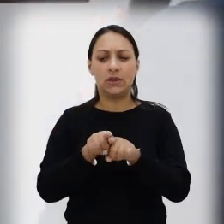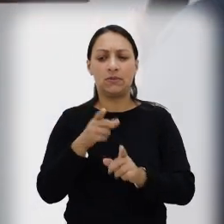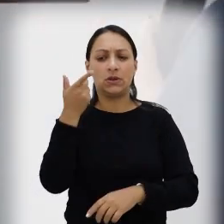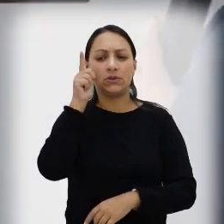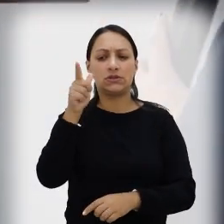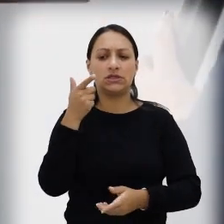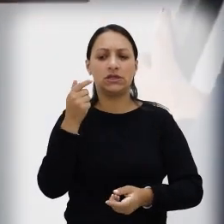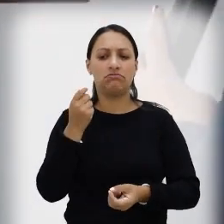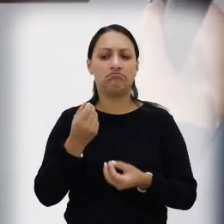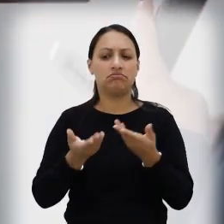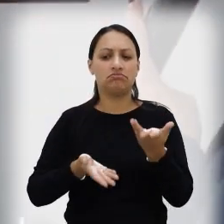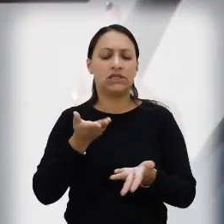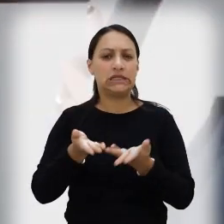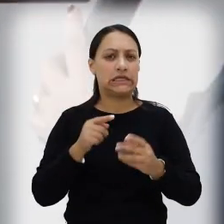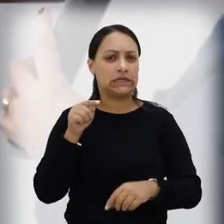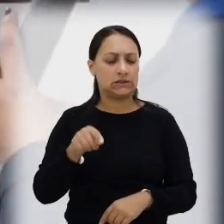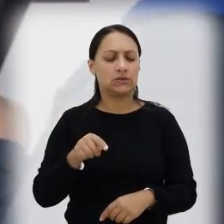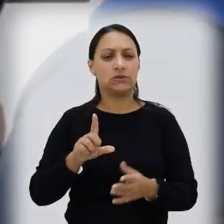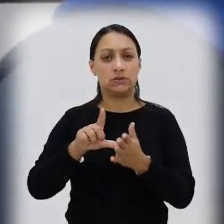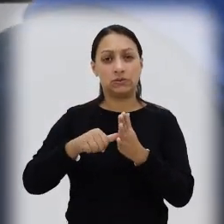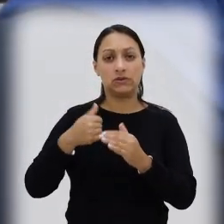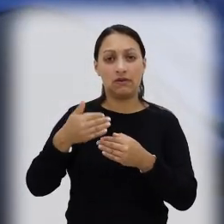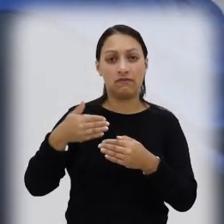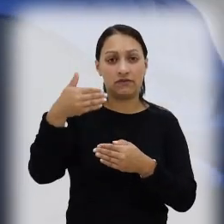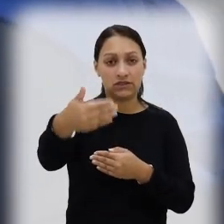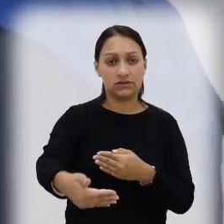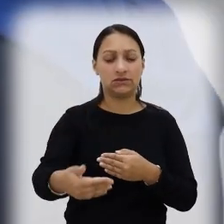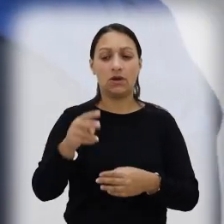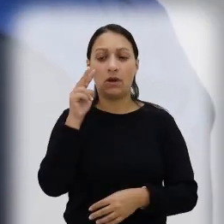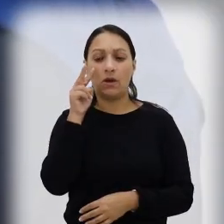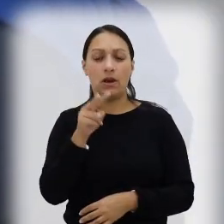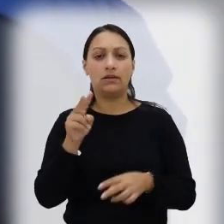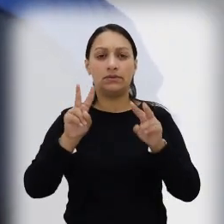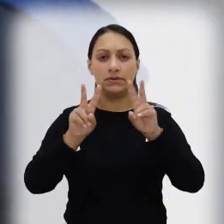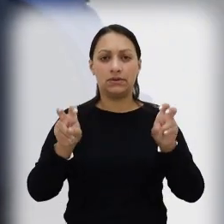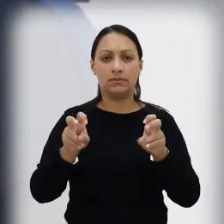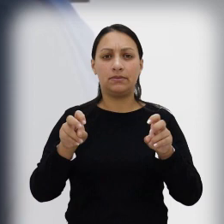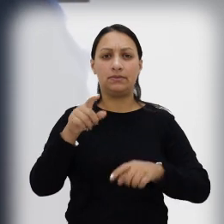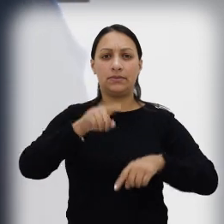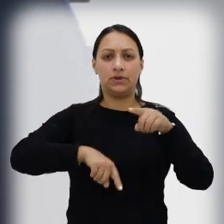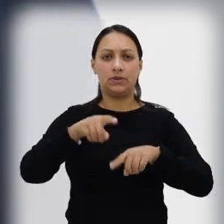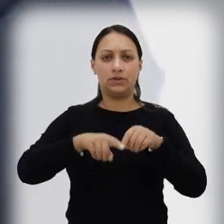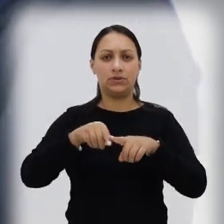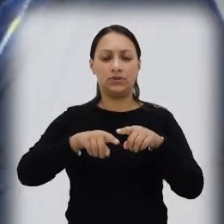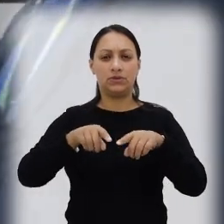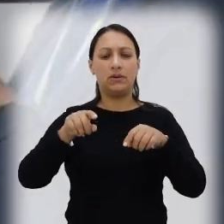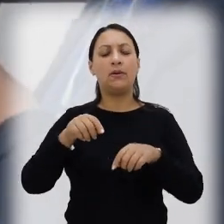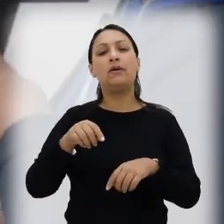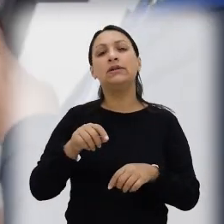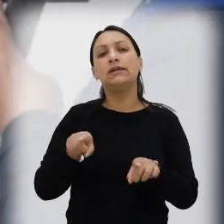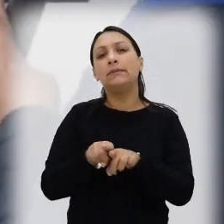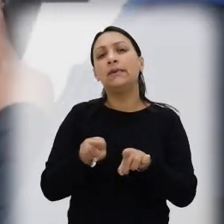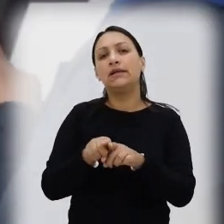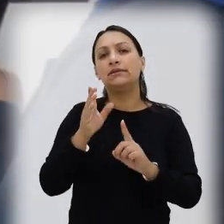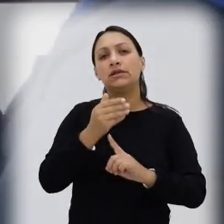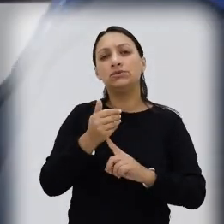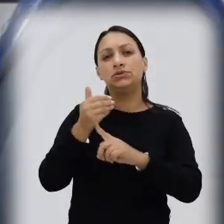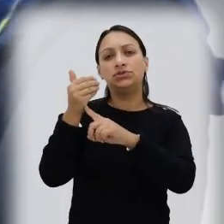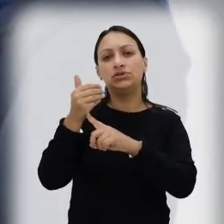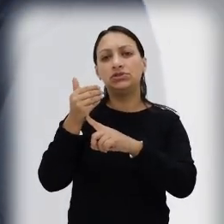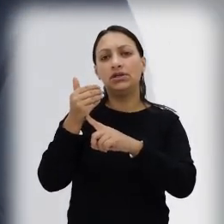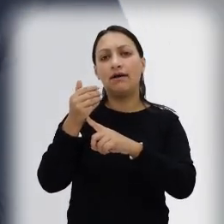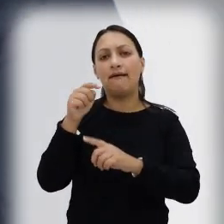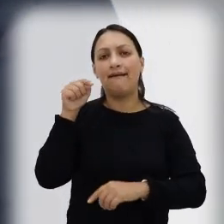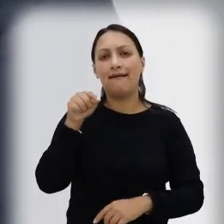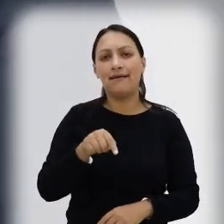disso. Depois, a gente avança para olhar o tema produto/tecnologia. Aqui, geralmente, é